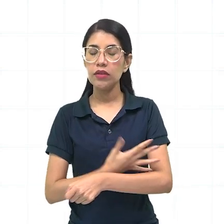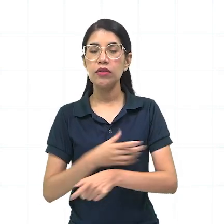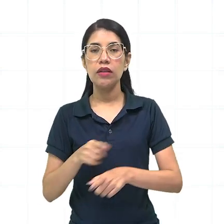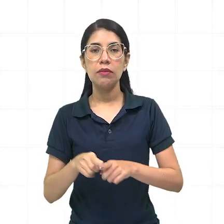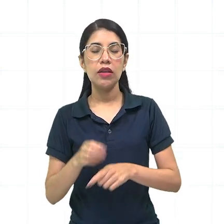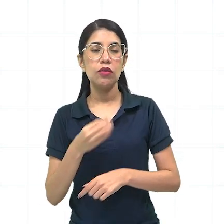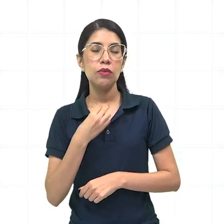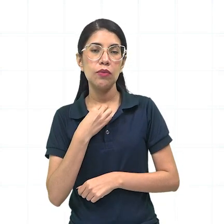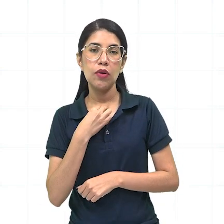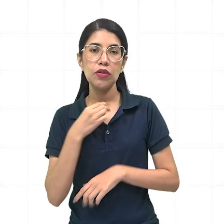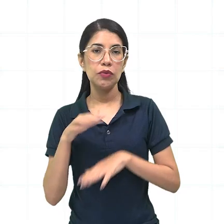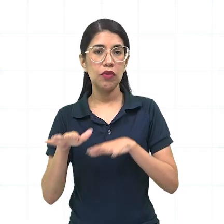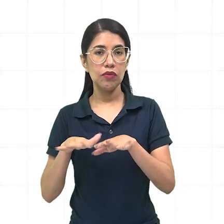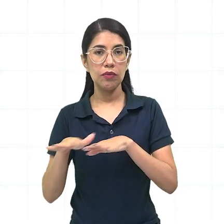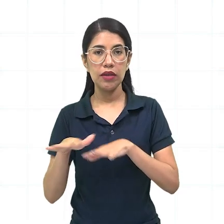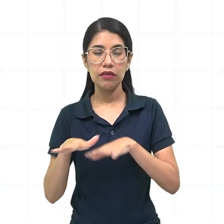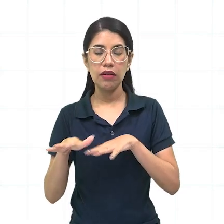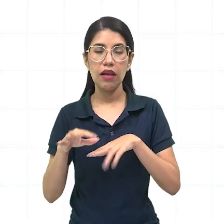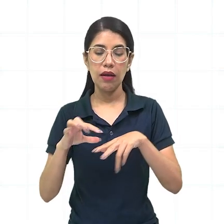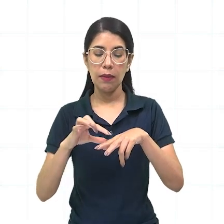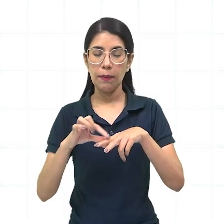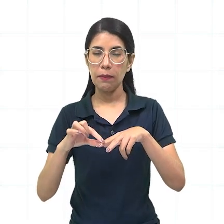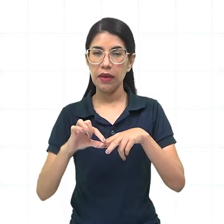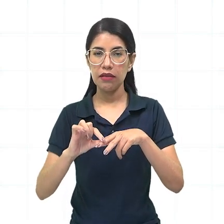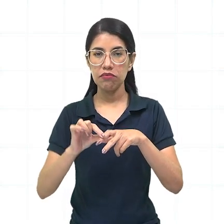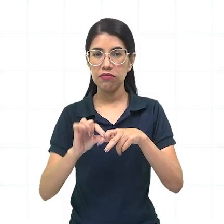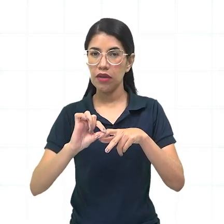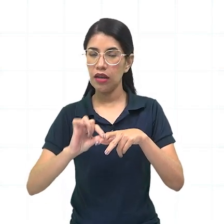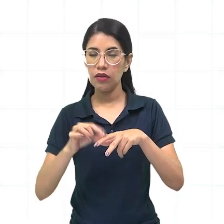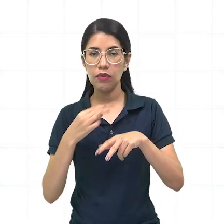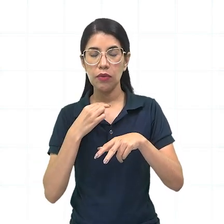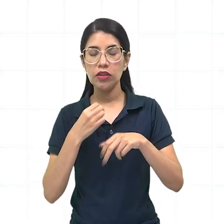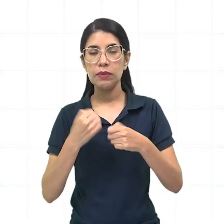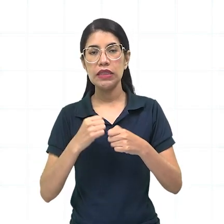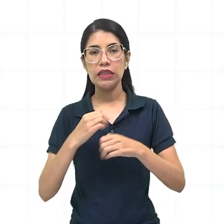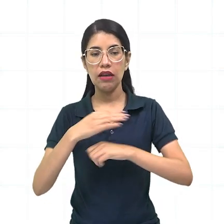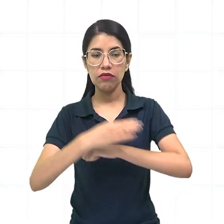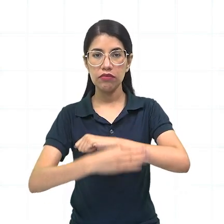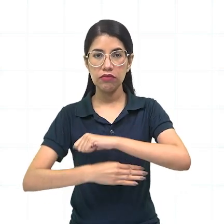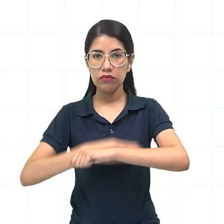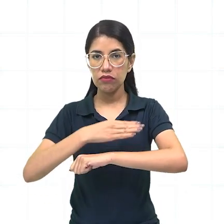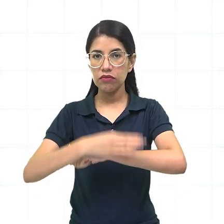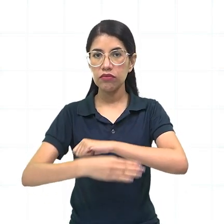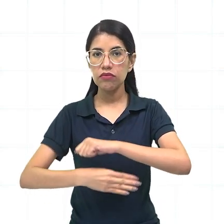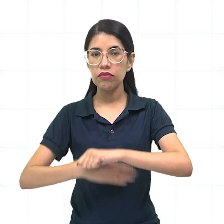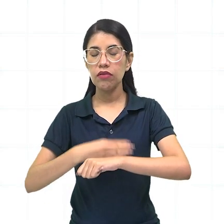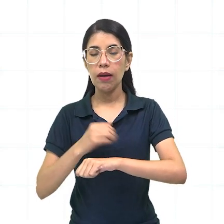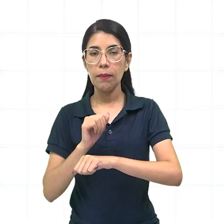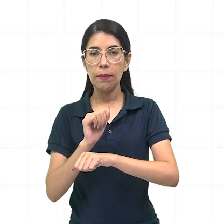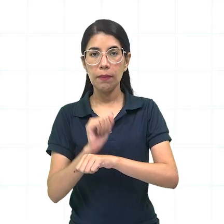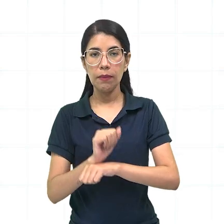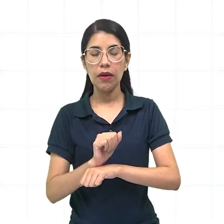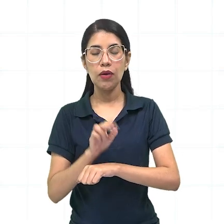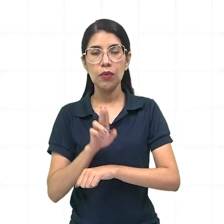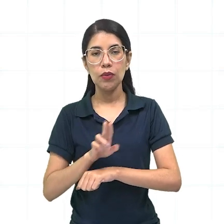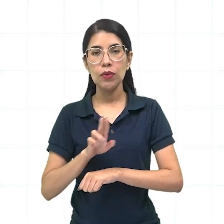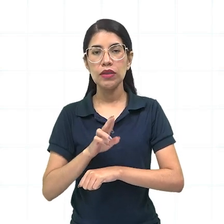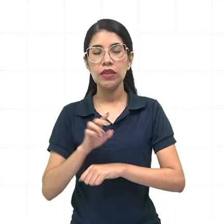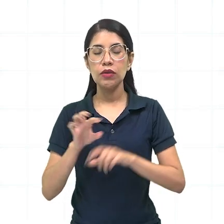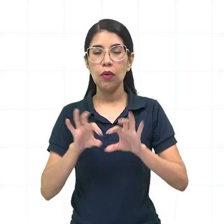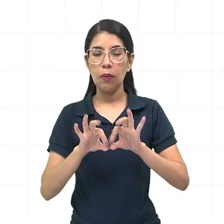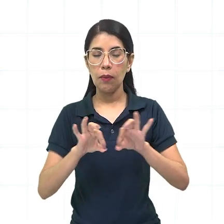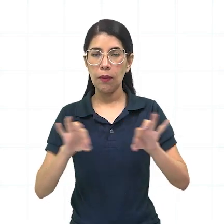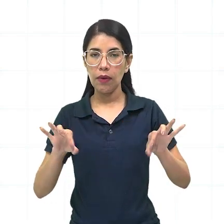tente mexer naquela parte lá quebrada, gente. Imobilizar a área afetada com umas talas ou então